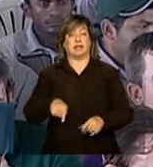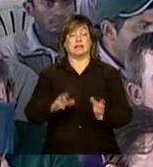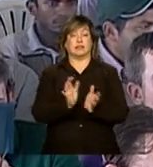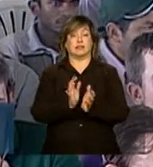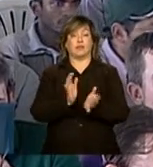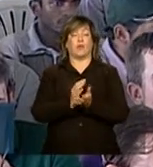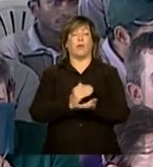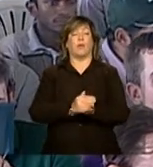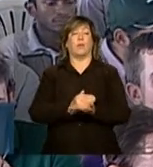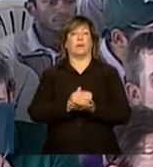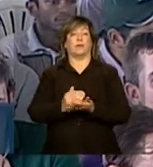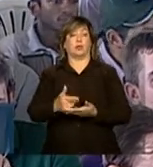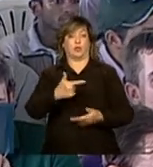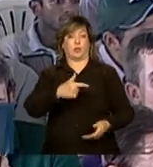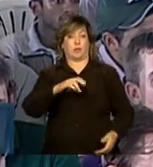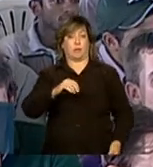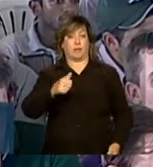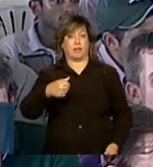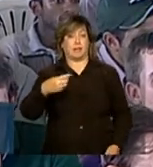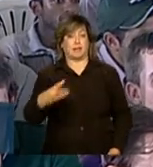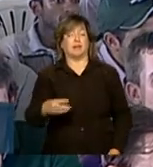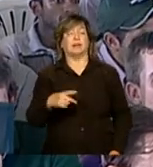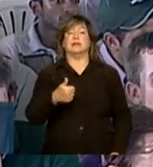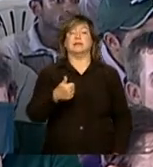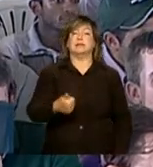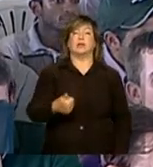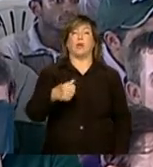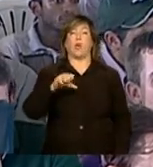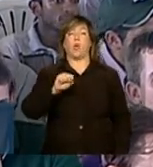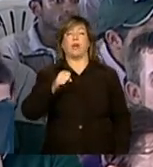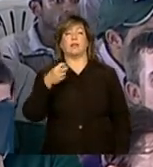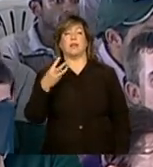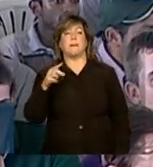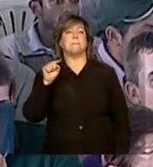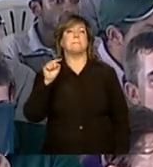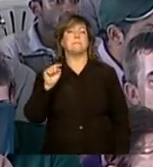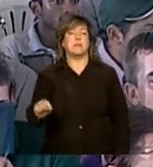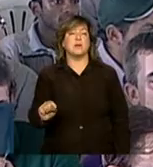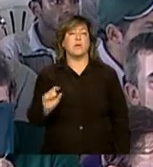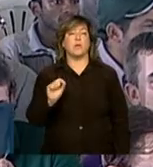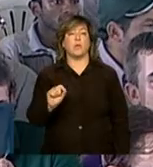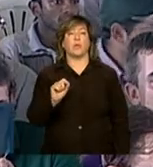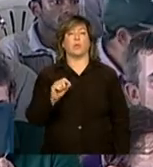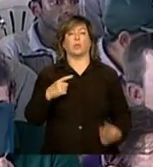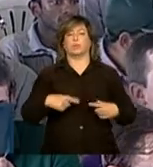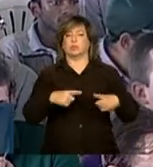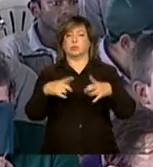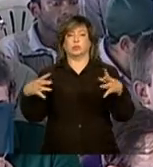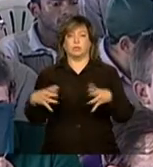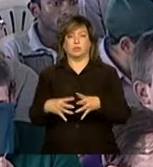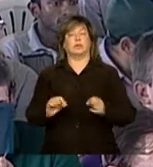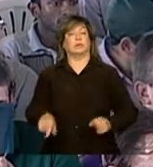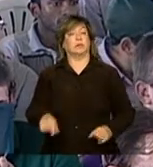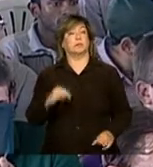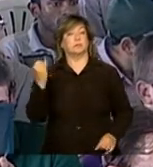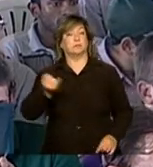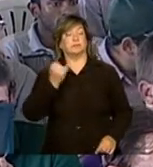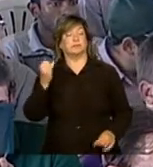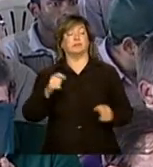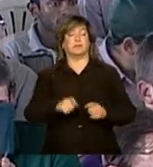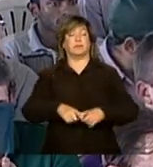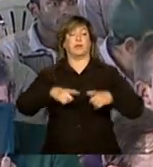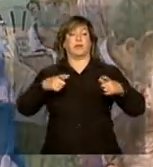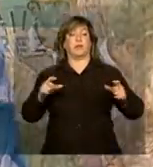comercializou em 2013 cerca de 83 mil unidades, uma marca histórica, que significou um aumento